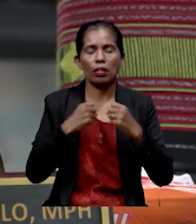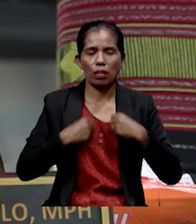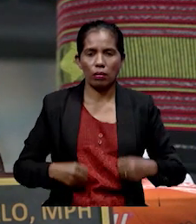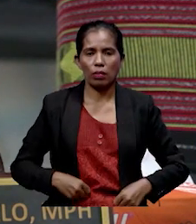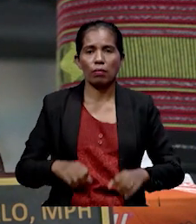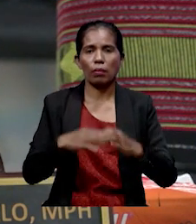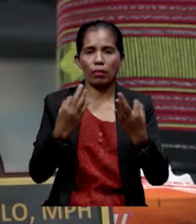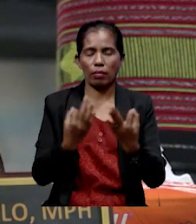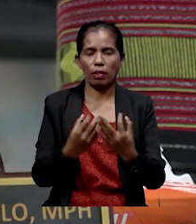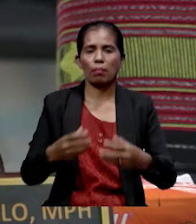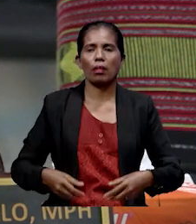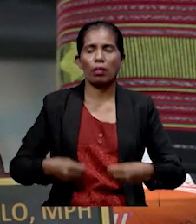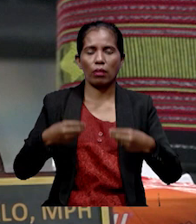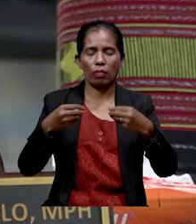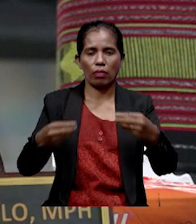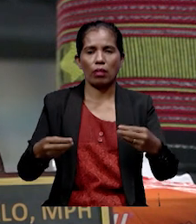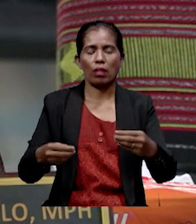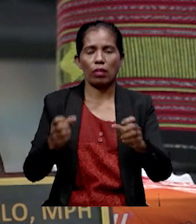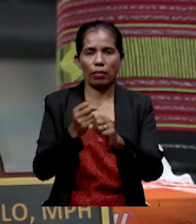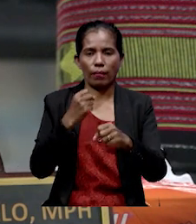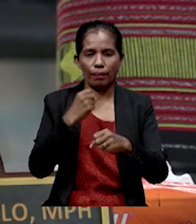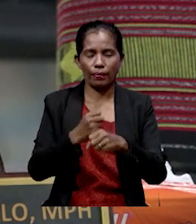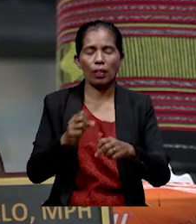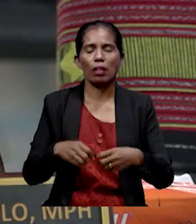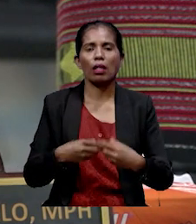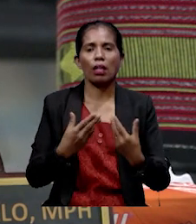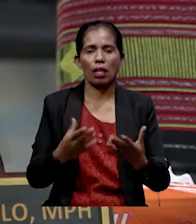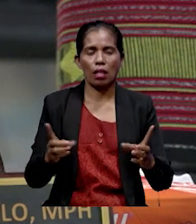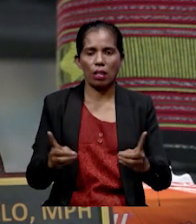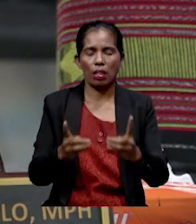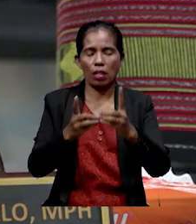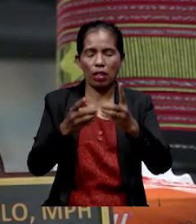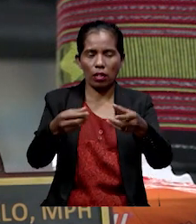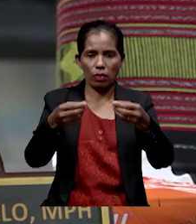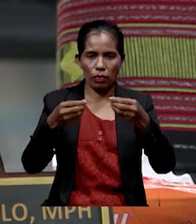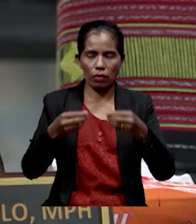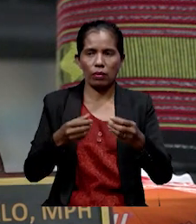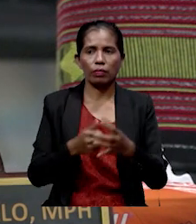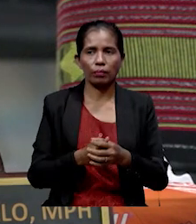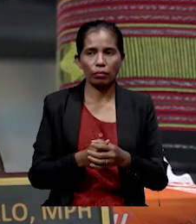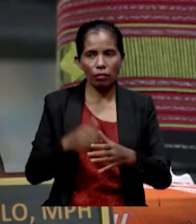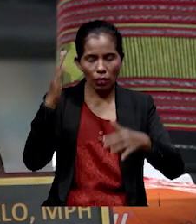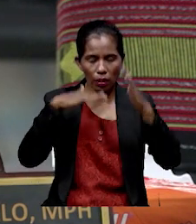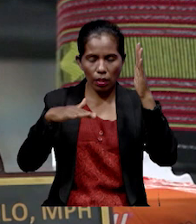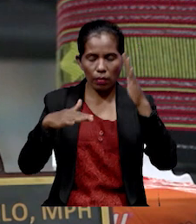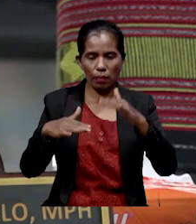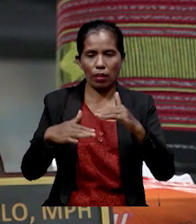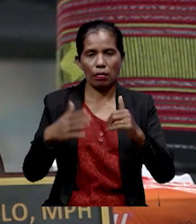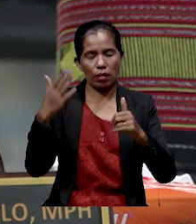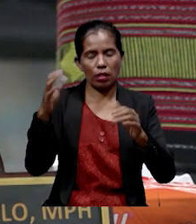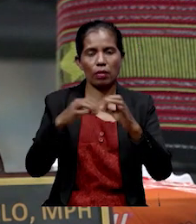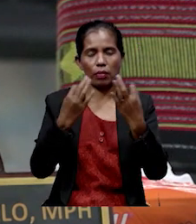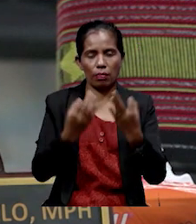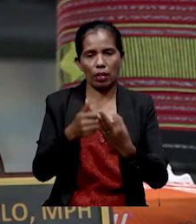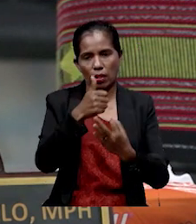fo e hal minha intervenção o ensama saúde na família pelo fo hata hata meia problema estigma nia e uma kain